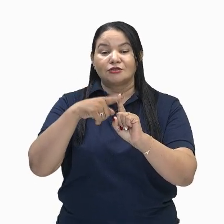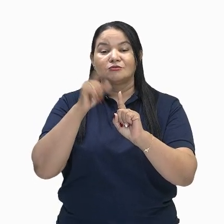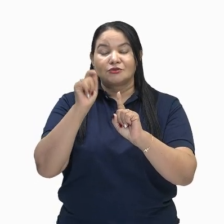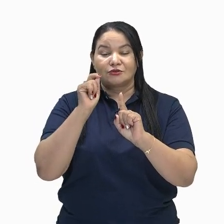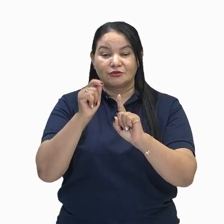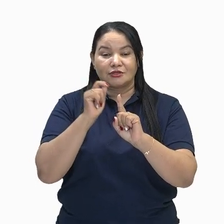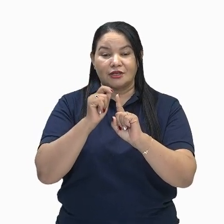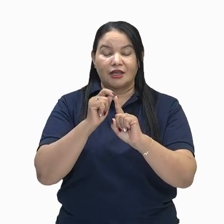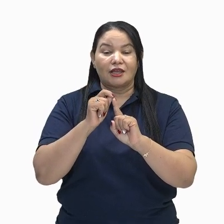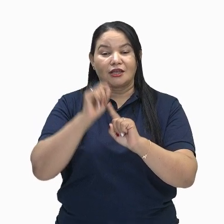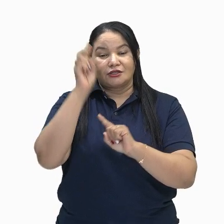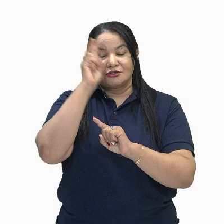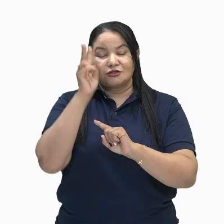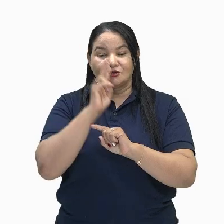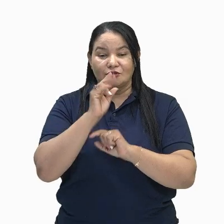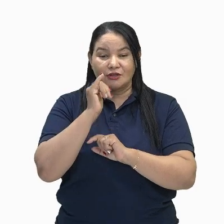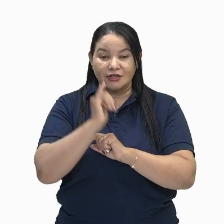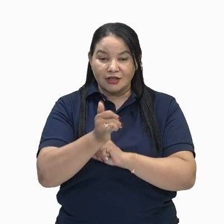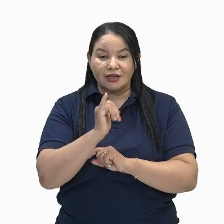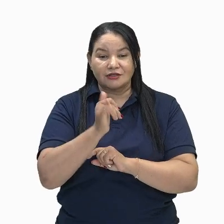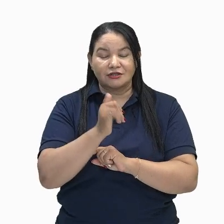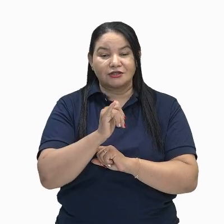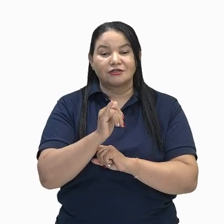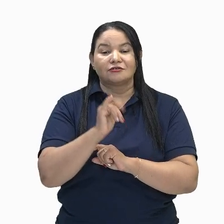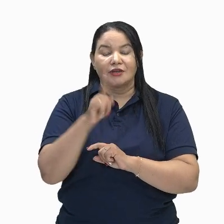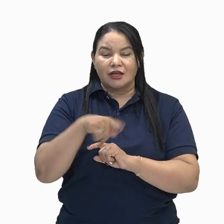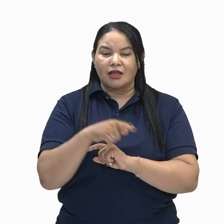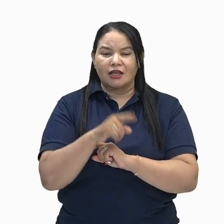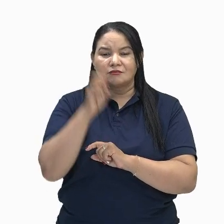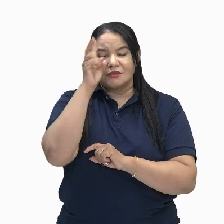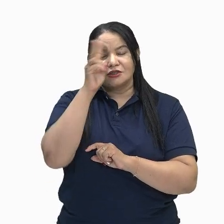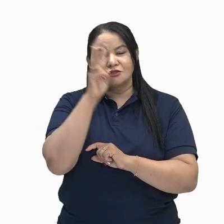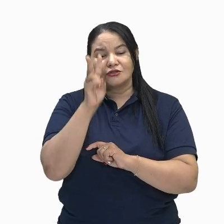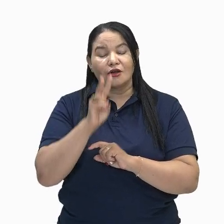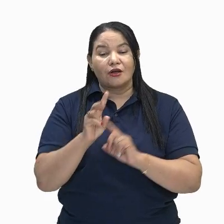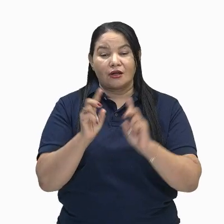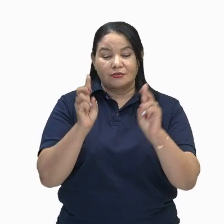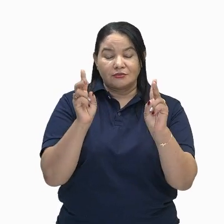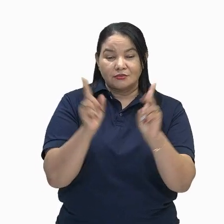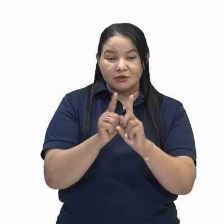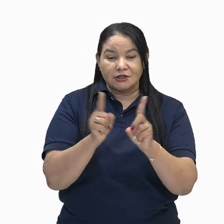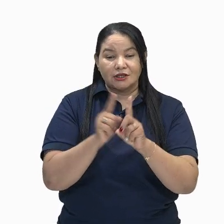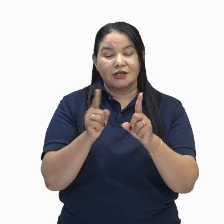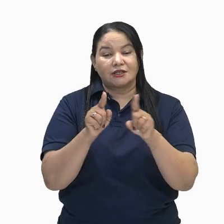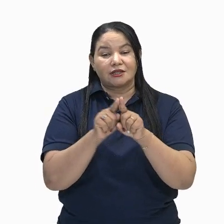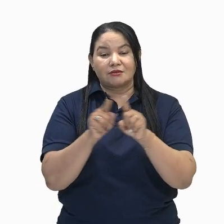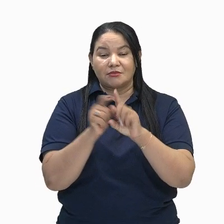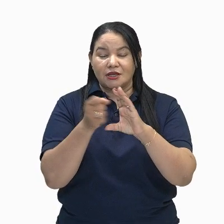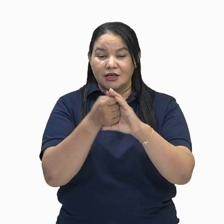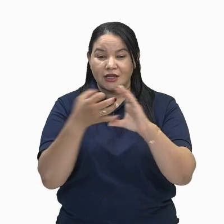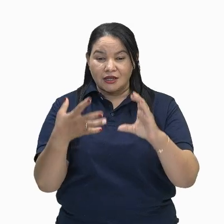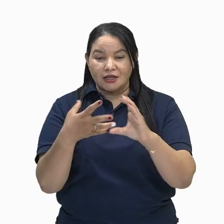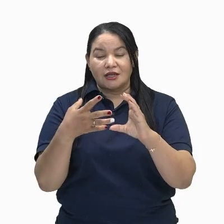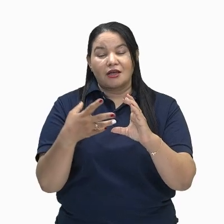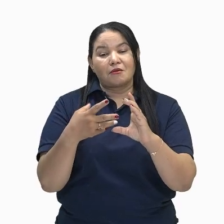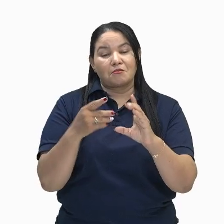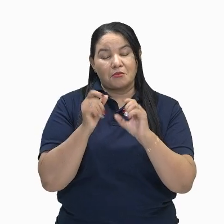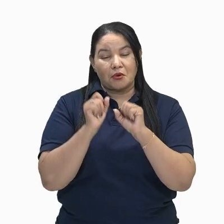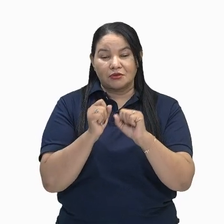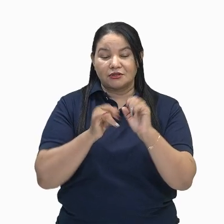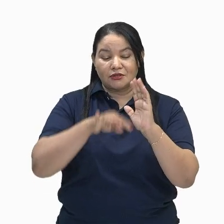narrativo, né? Por quê? Porque ele vai contar uma pequena história, né? Como características aí da crônica, ó, o texto, ele é um texto